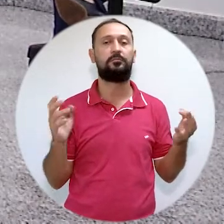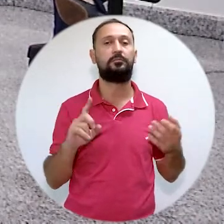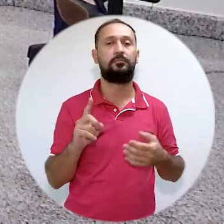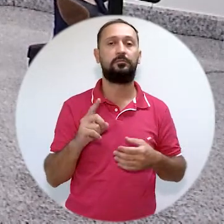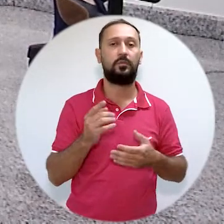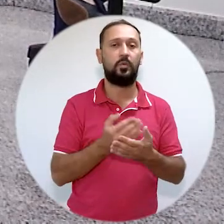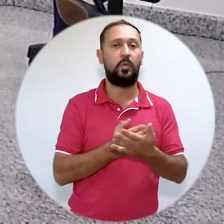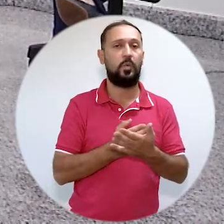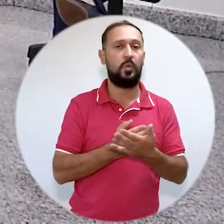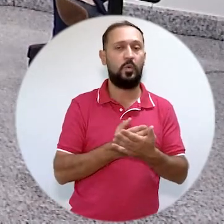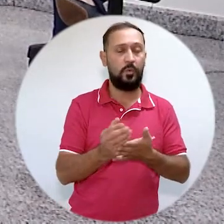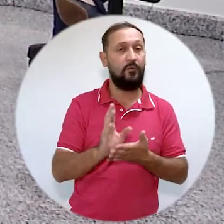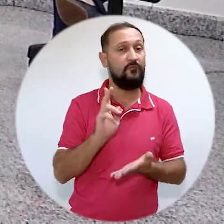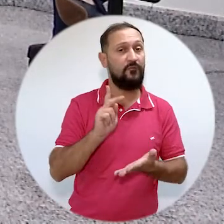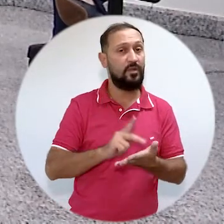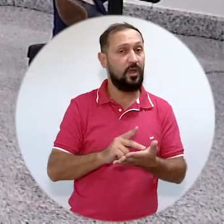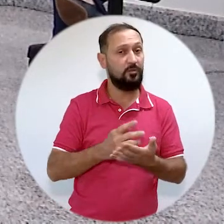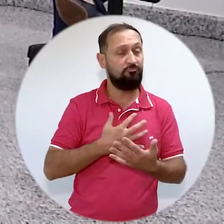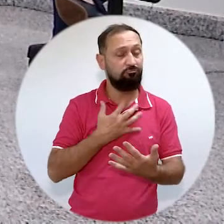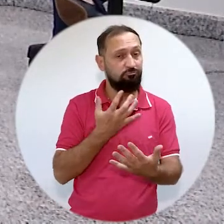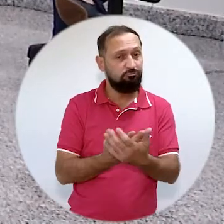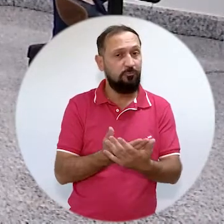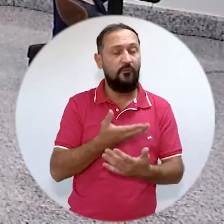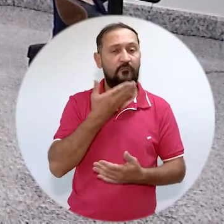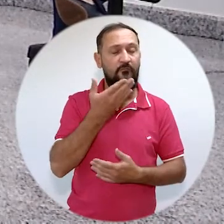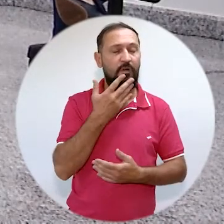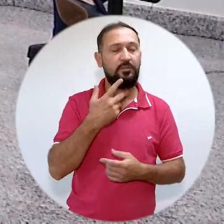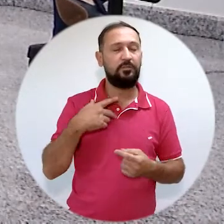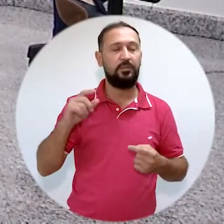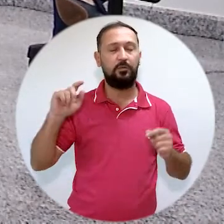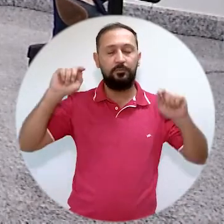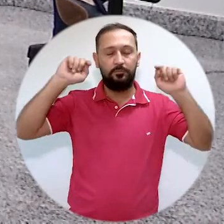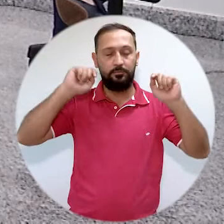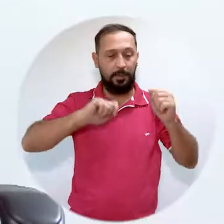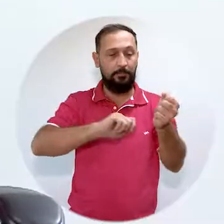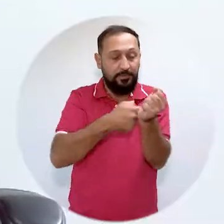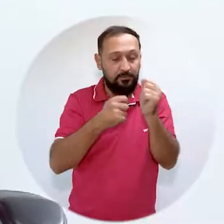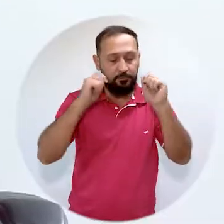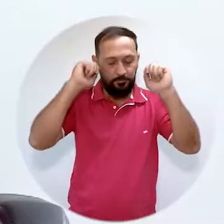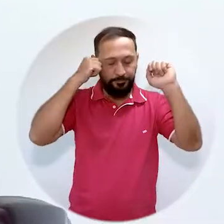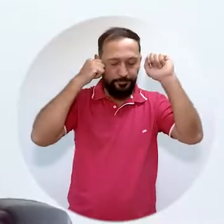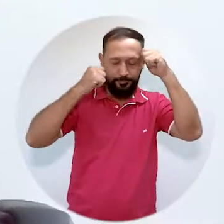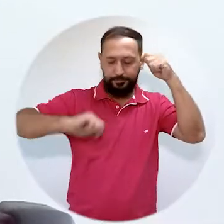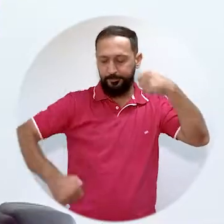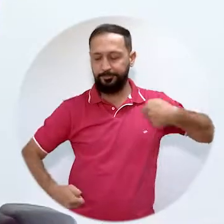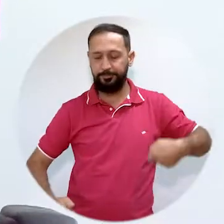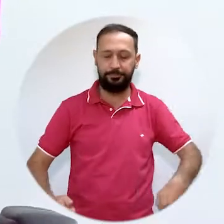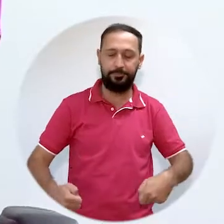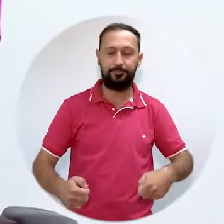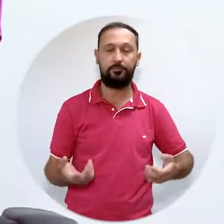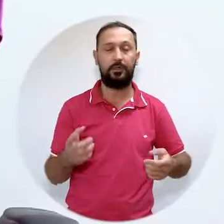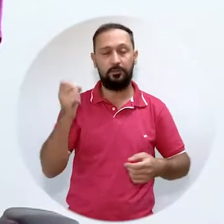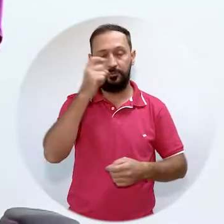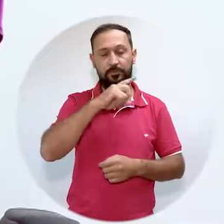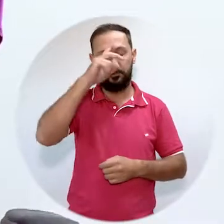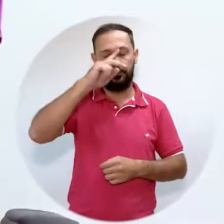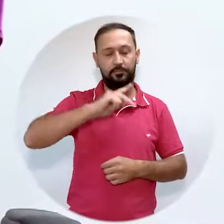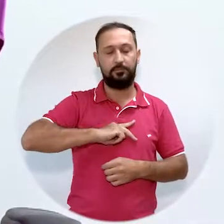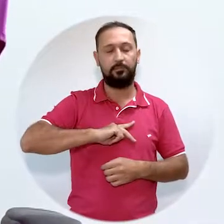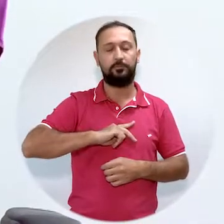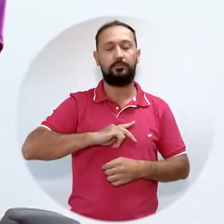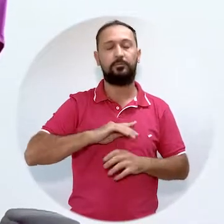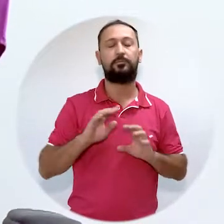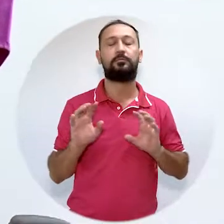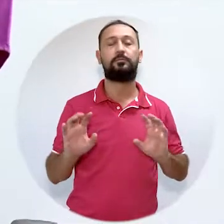legal, Karine. Foi assim, no início, confesso, não foi fácil desligar, porque é muito difícil você entrar em